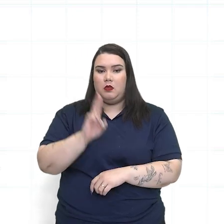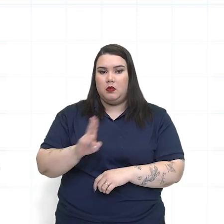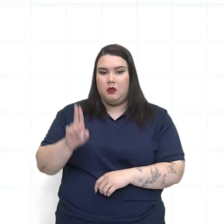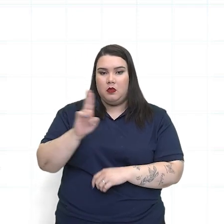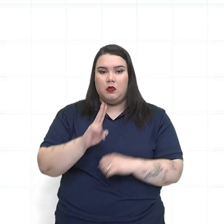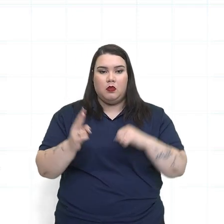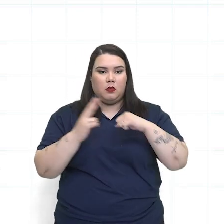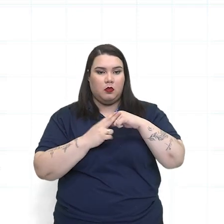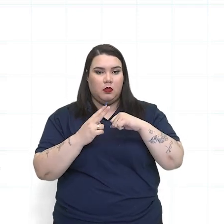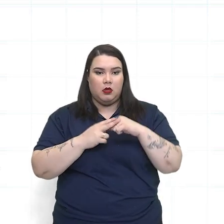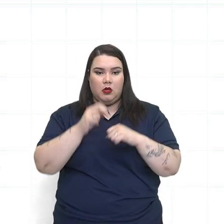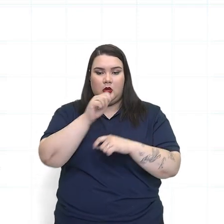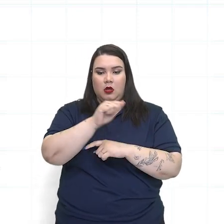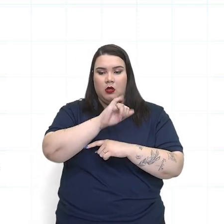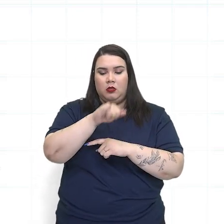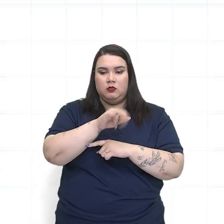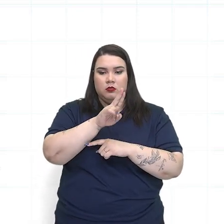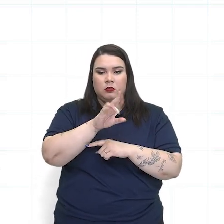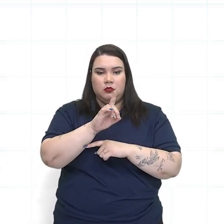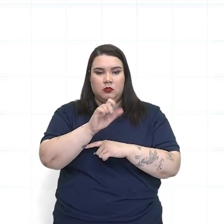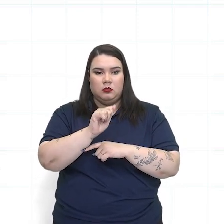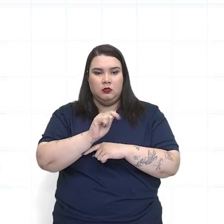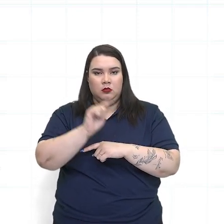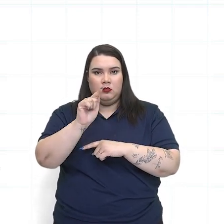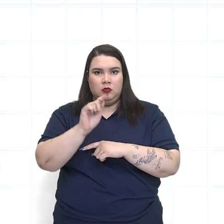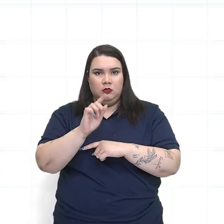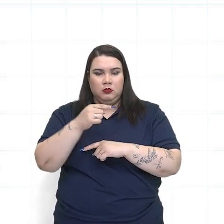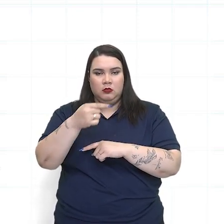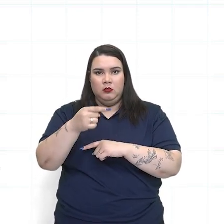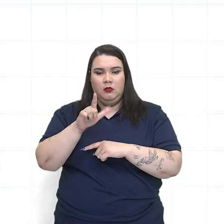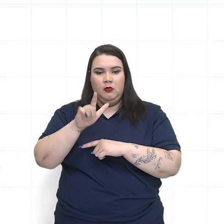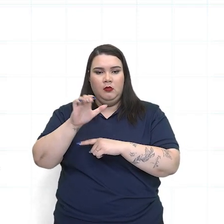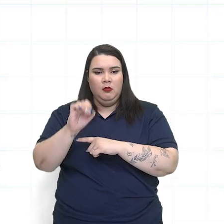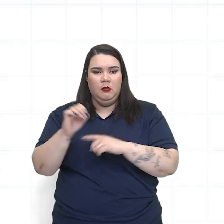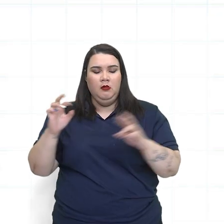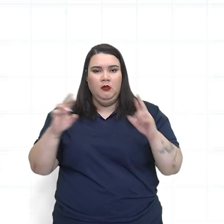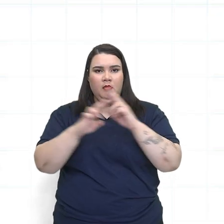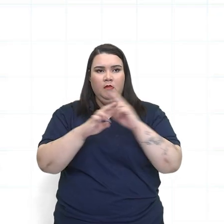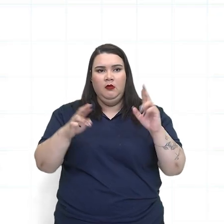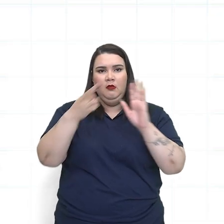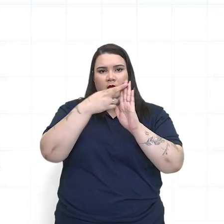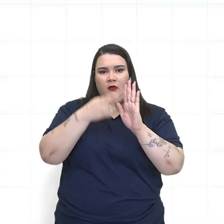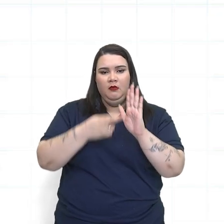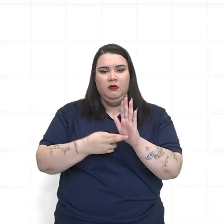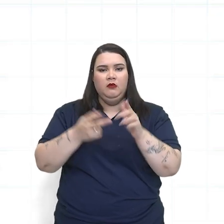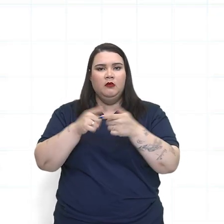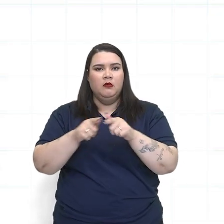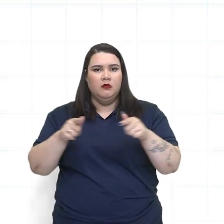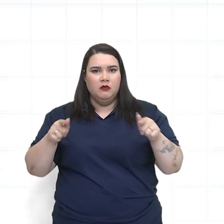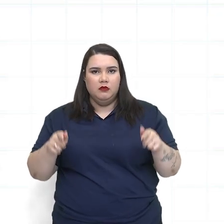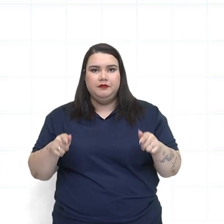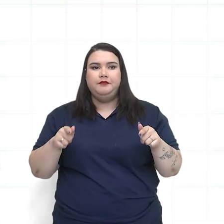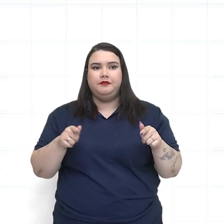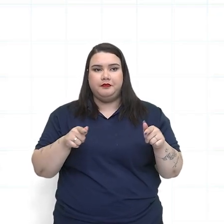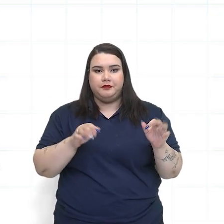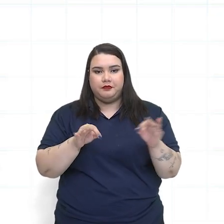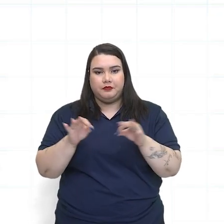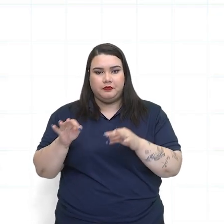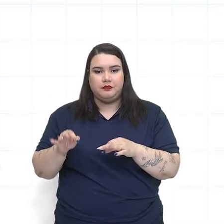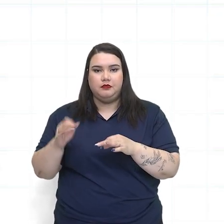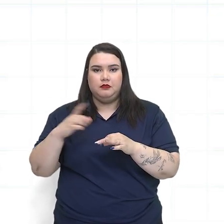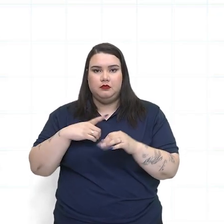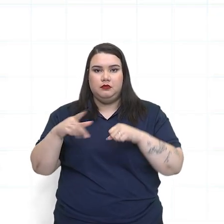aí o verbo ajudá-lo, né? De acordo com a norma gramatical, colocando aí